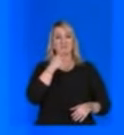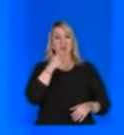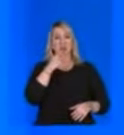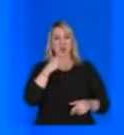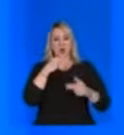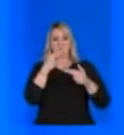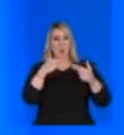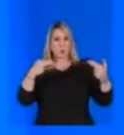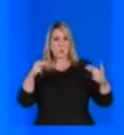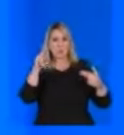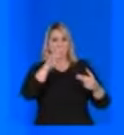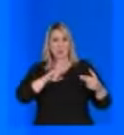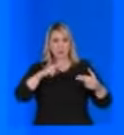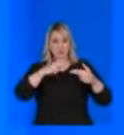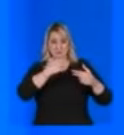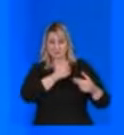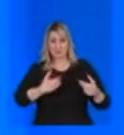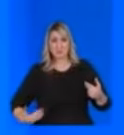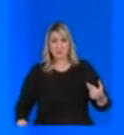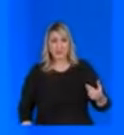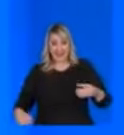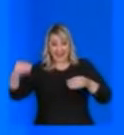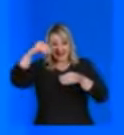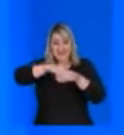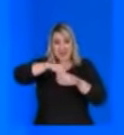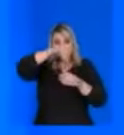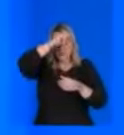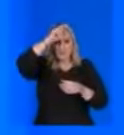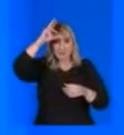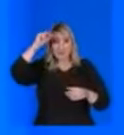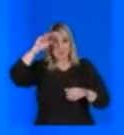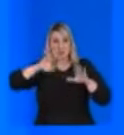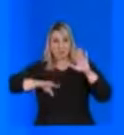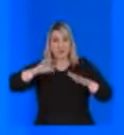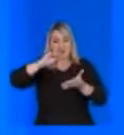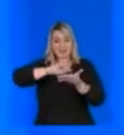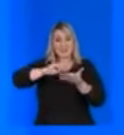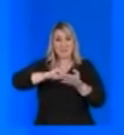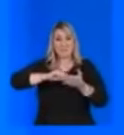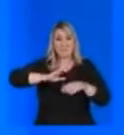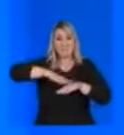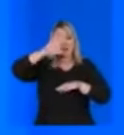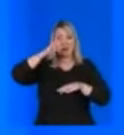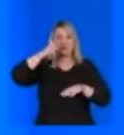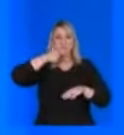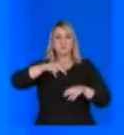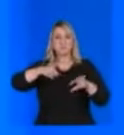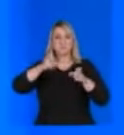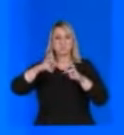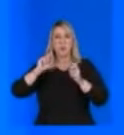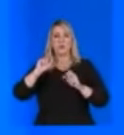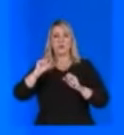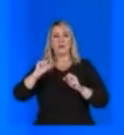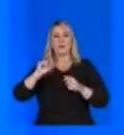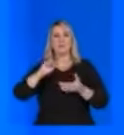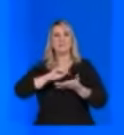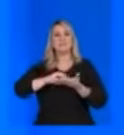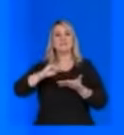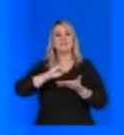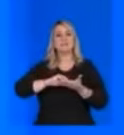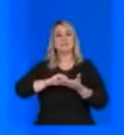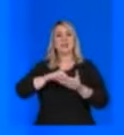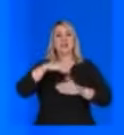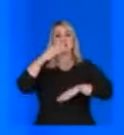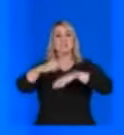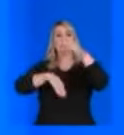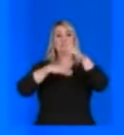aparelhamento da máquina pública dentro da prefeitura do Rio talvez a secretaria mais aparelhada seja Justamente a secretaria de